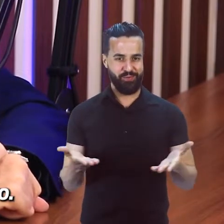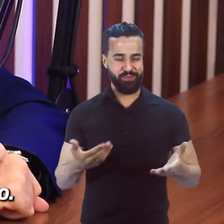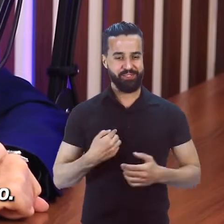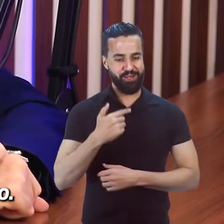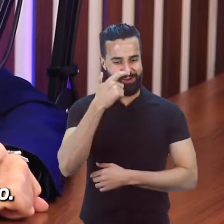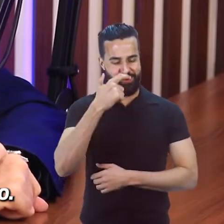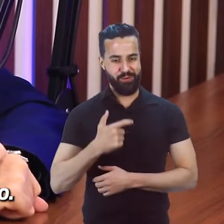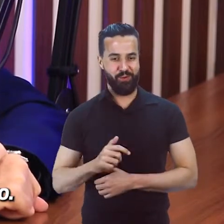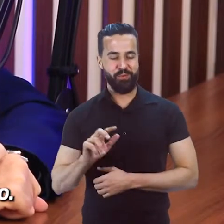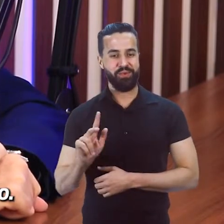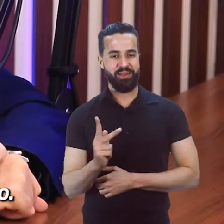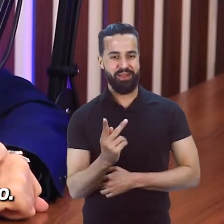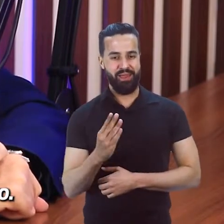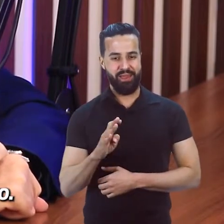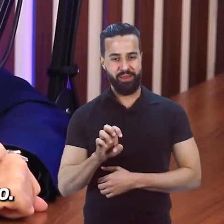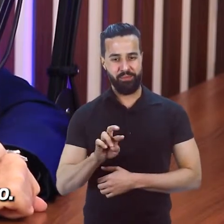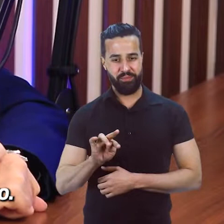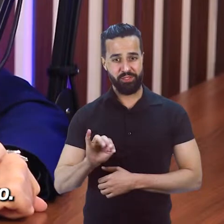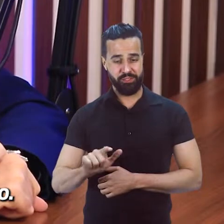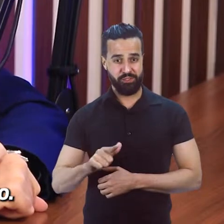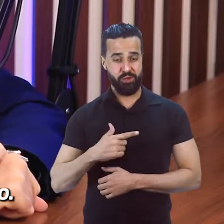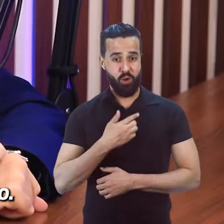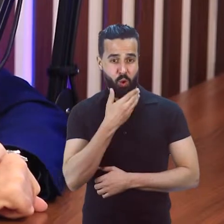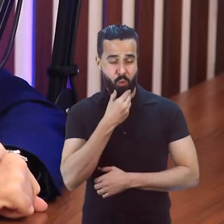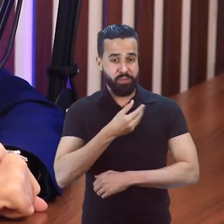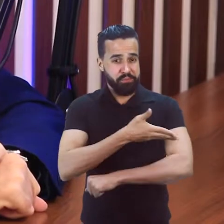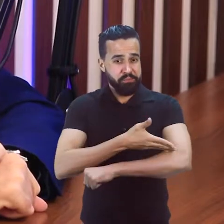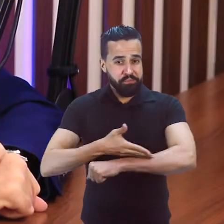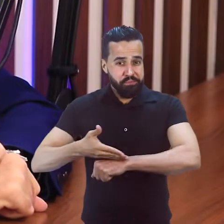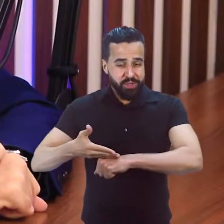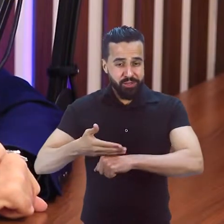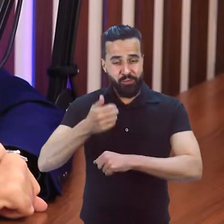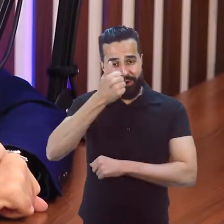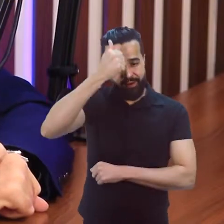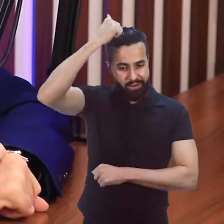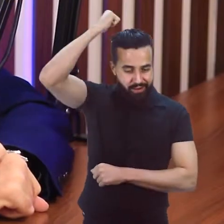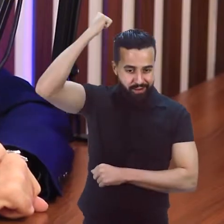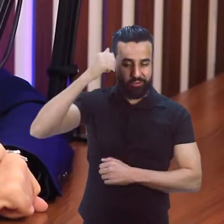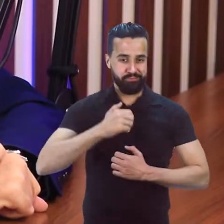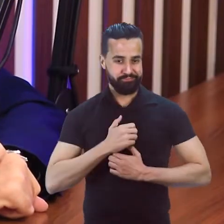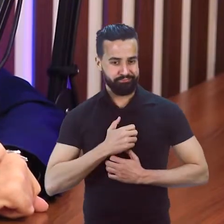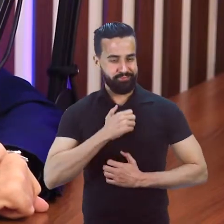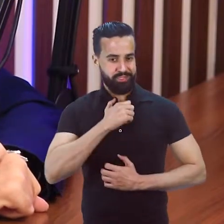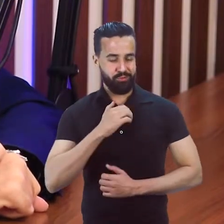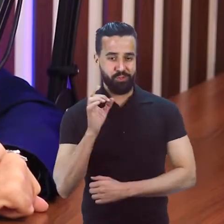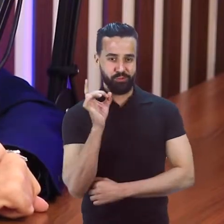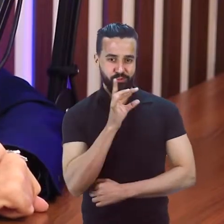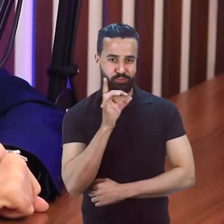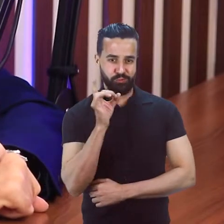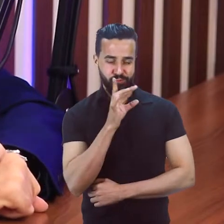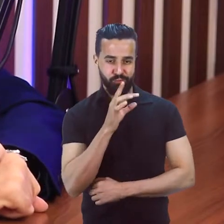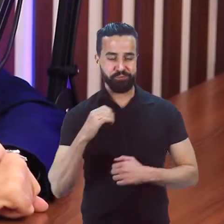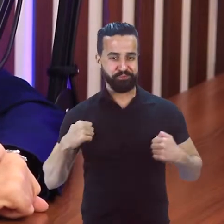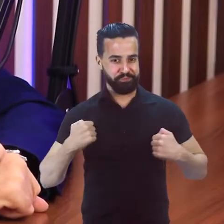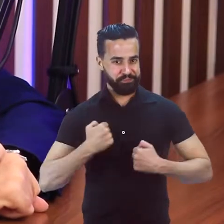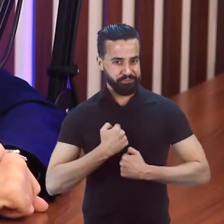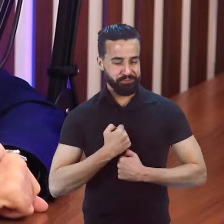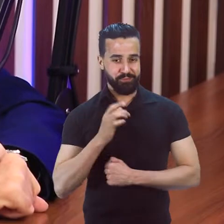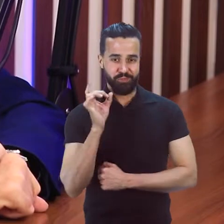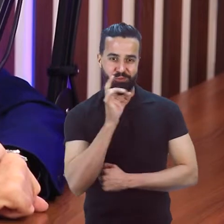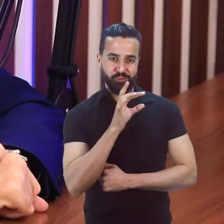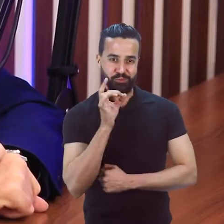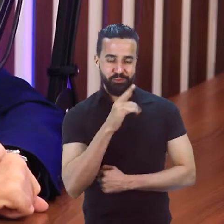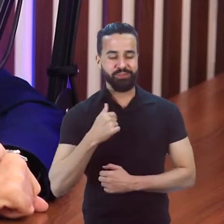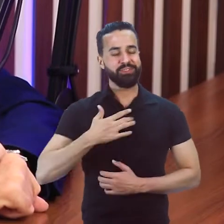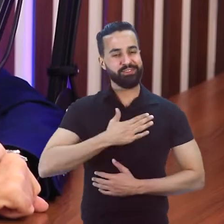Herbert, advogado, um homem branco, calvo, estou aqui com um terno azul, uma gravata azul, e é uma satisfação enorme bater